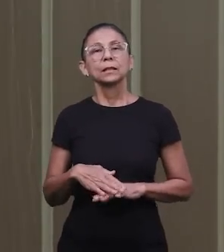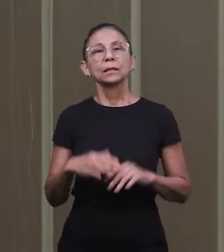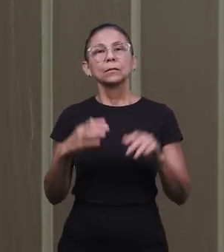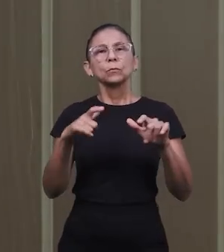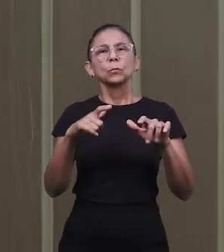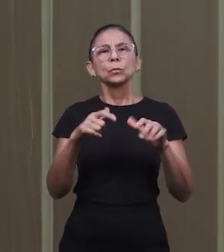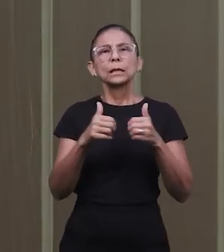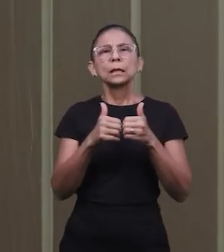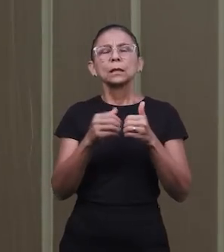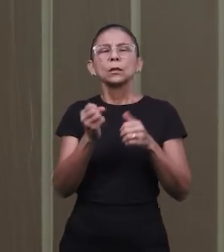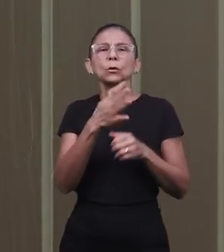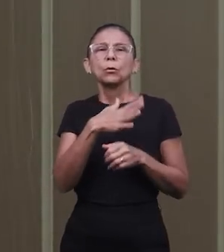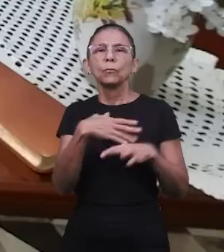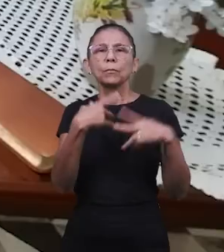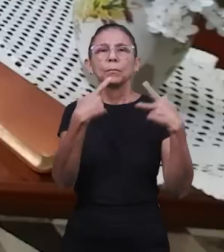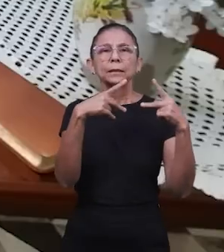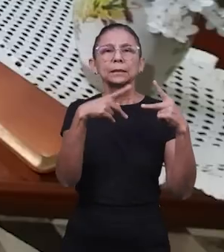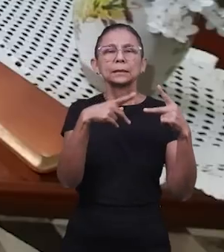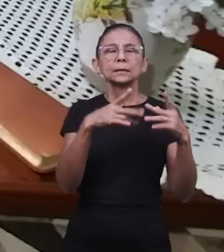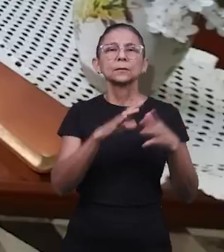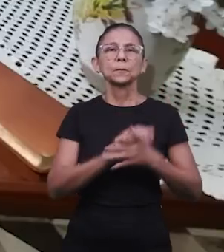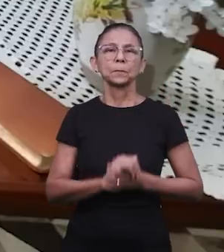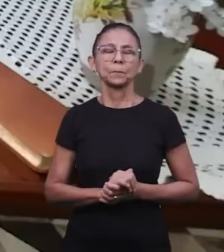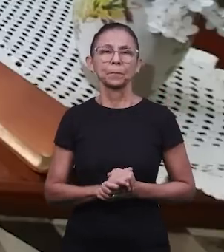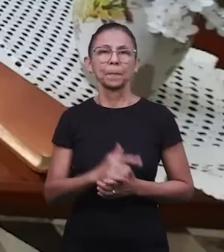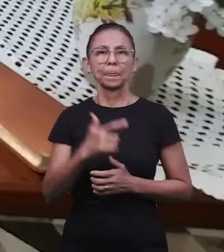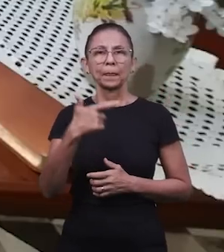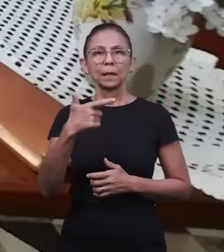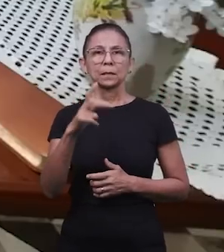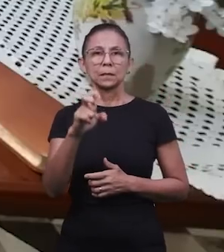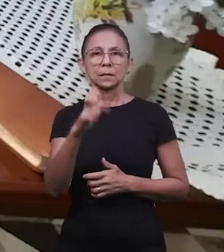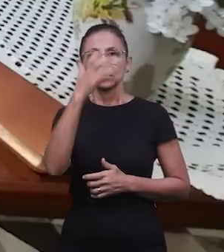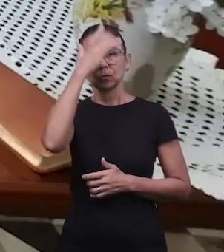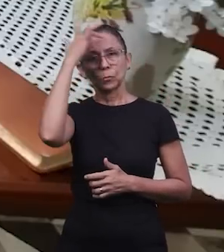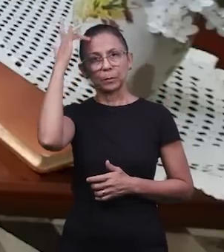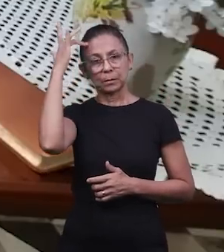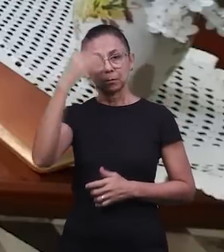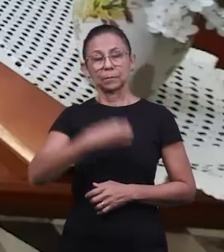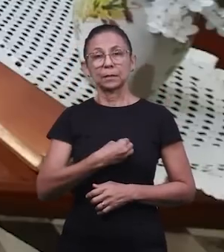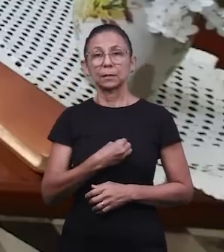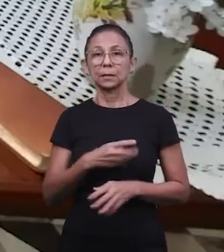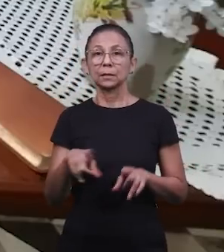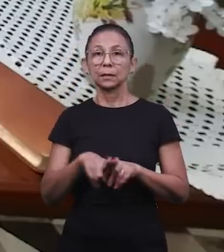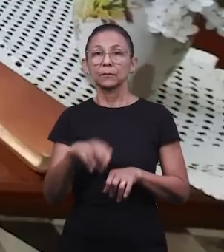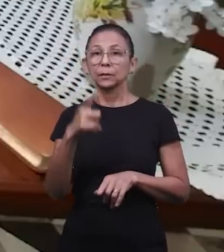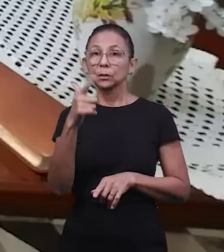pregação na cidade de Realeza. 25 vidas participaram deste